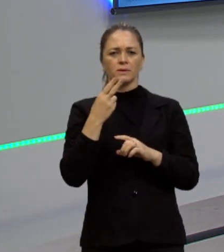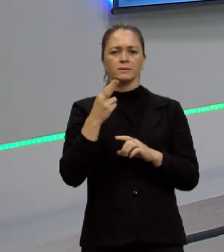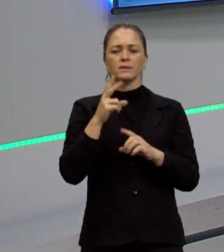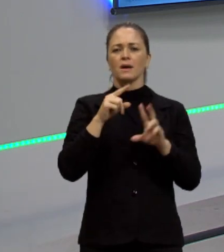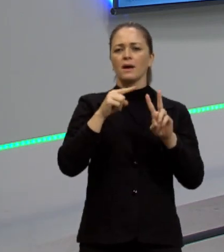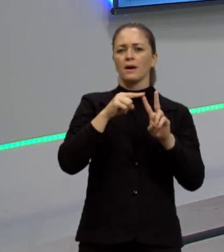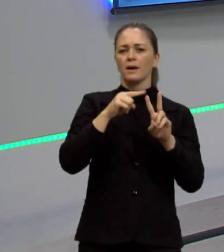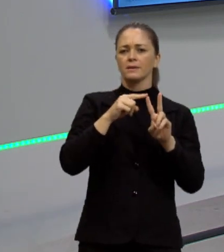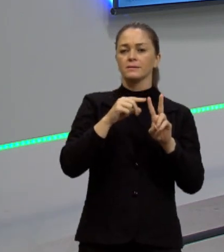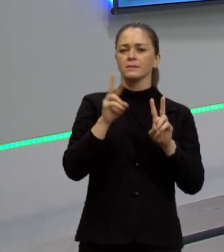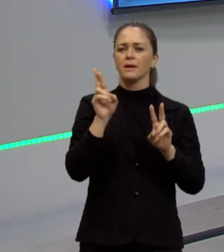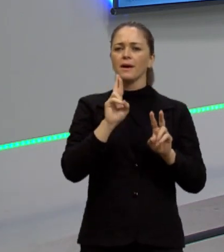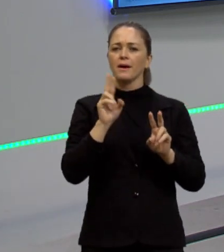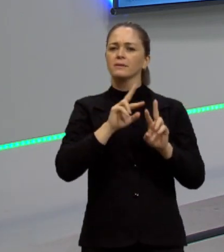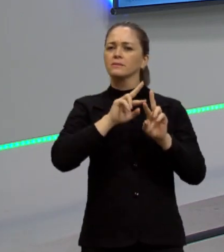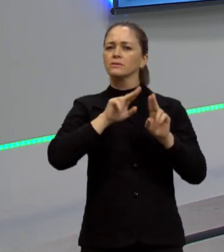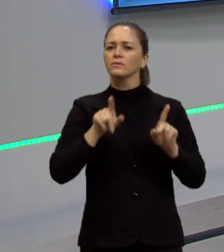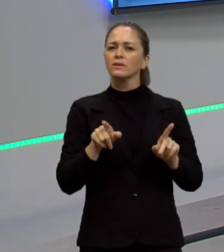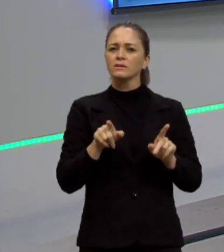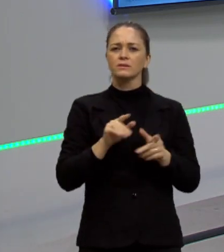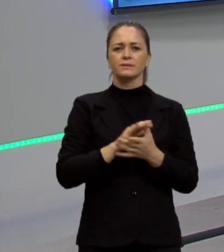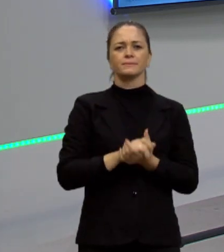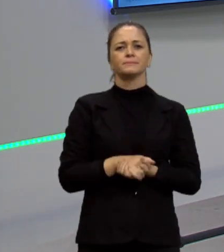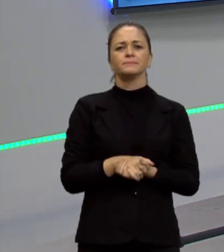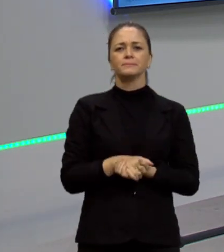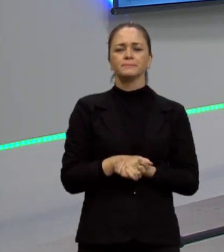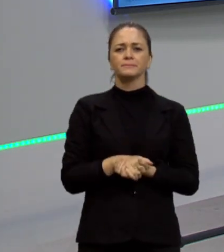e diferentes.